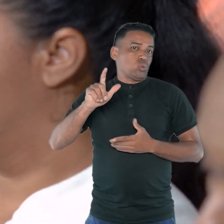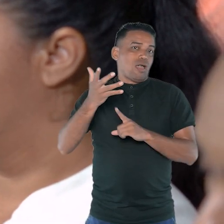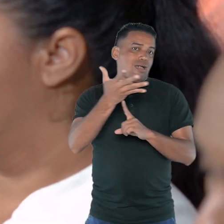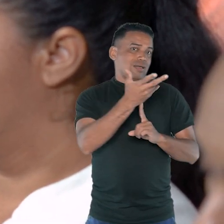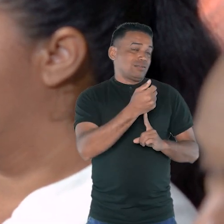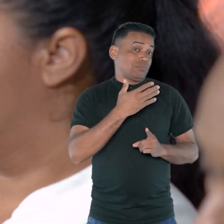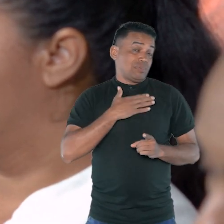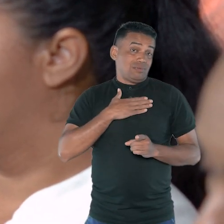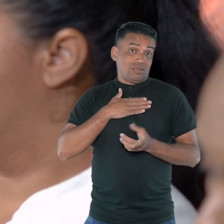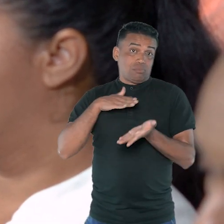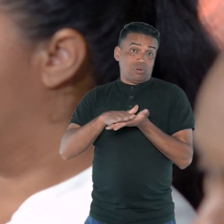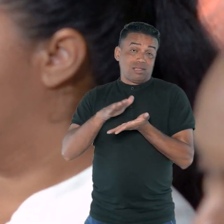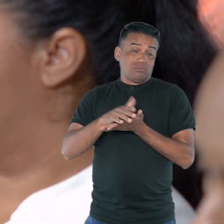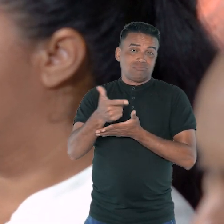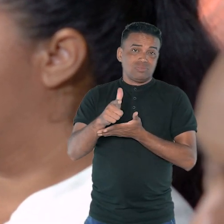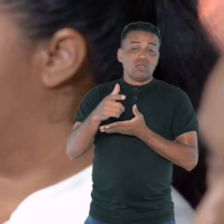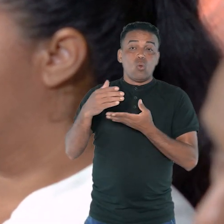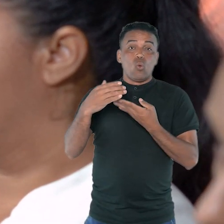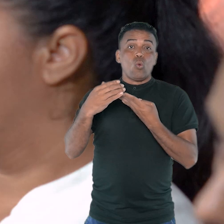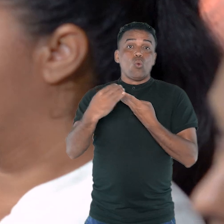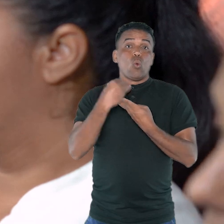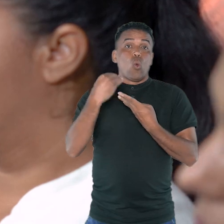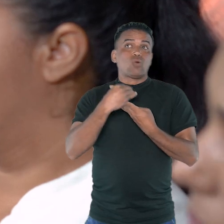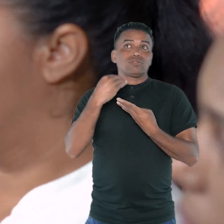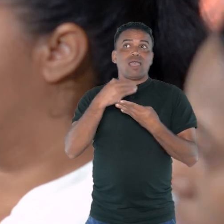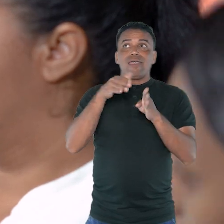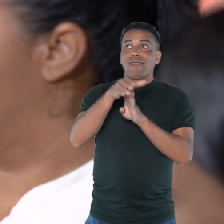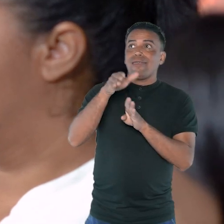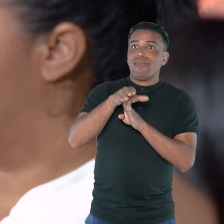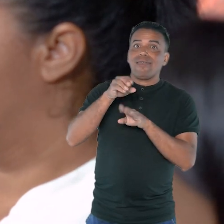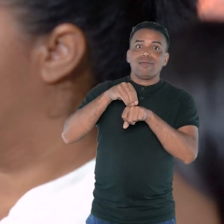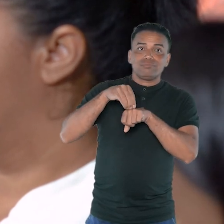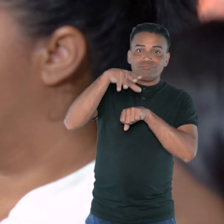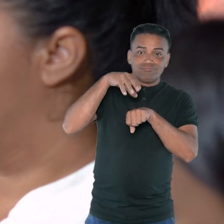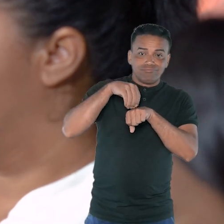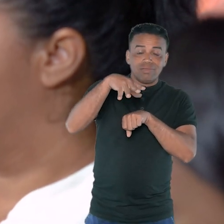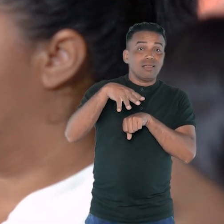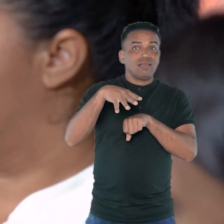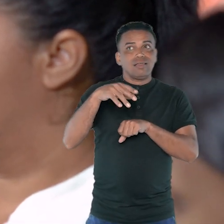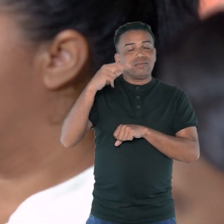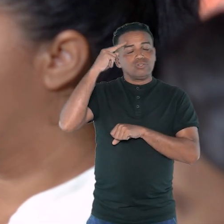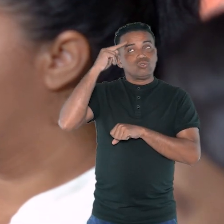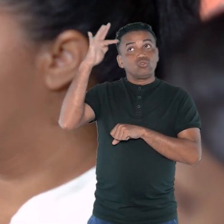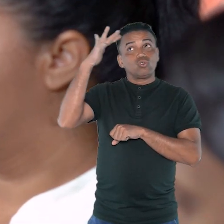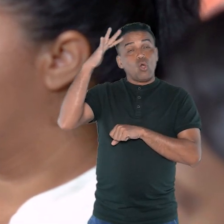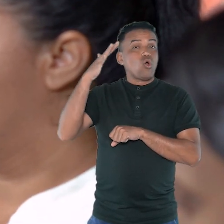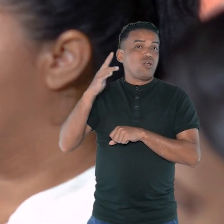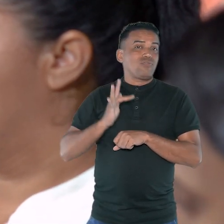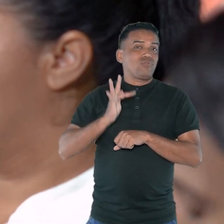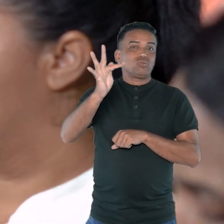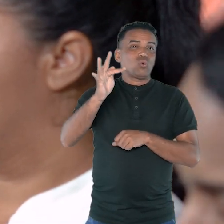o que você diria, assim, qual conselho você daria para essas pessoas que ainda realmente sonham em ter um